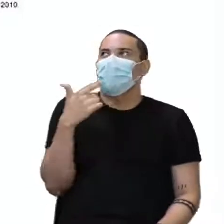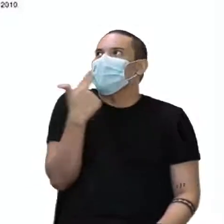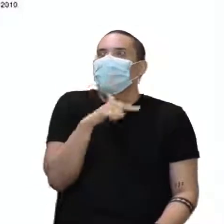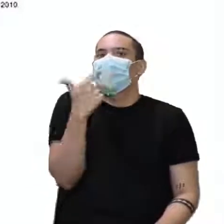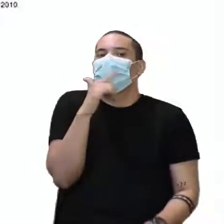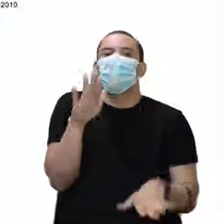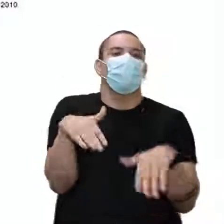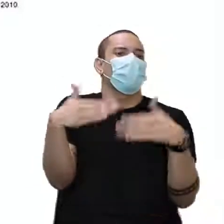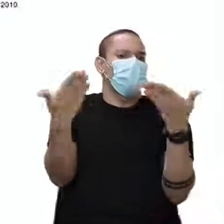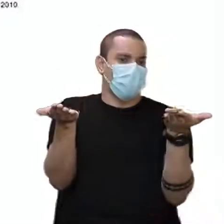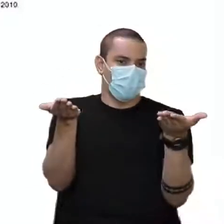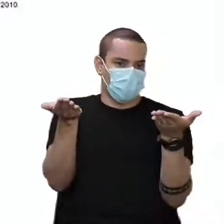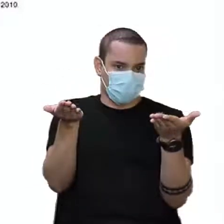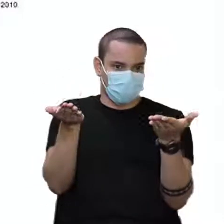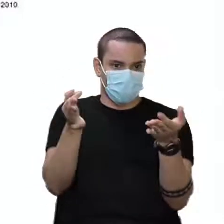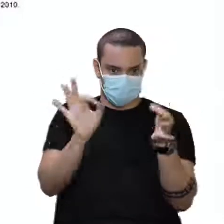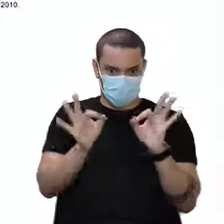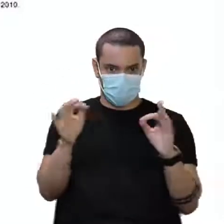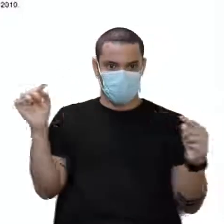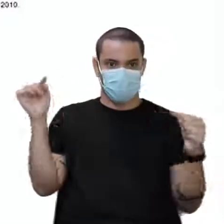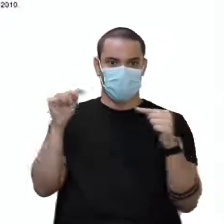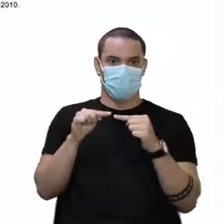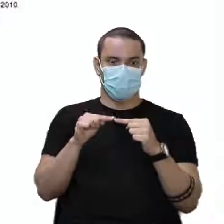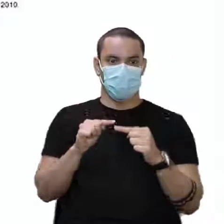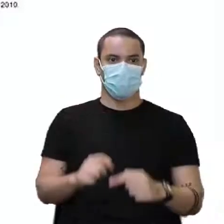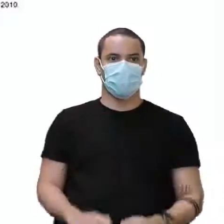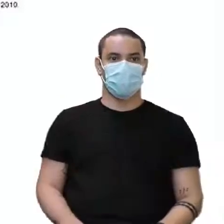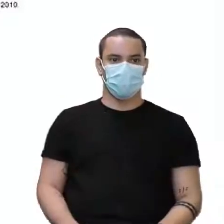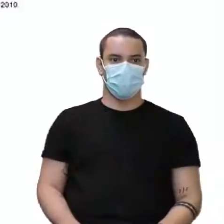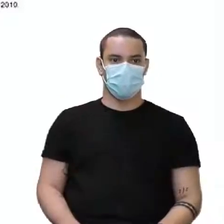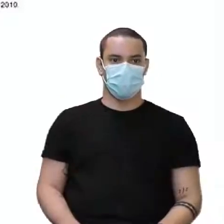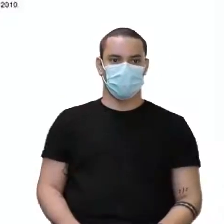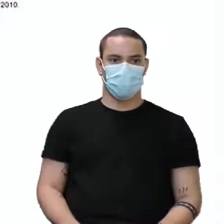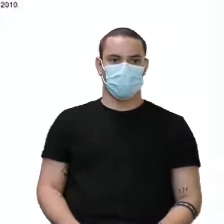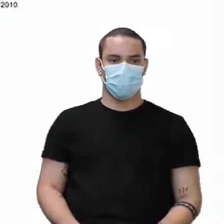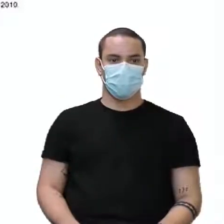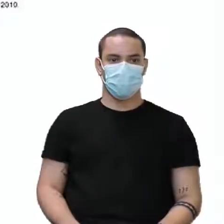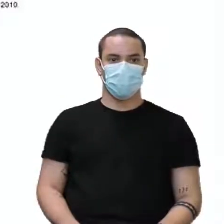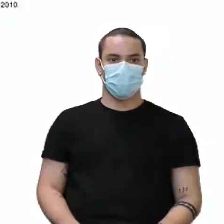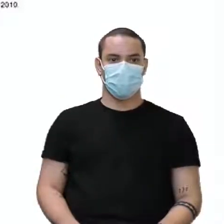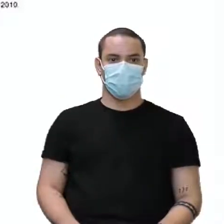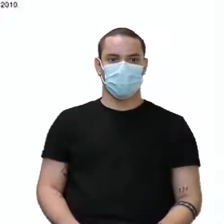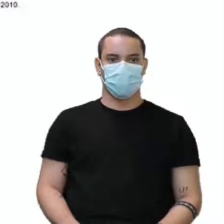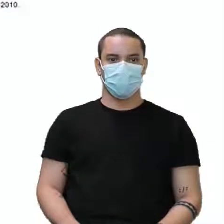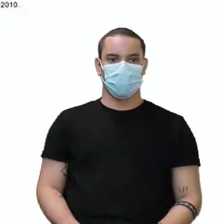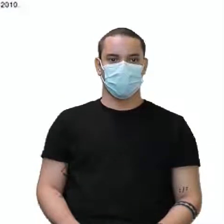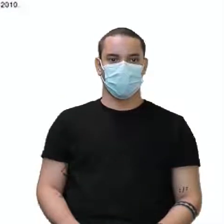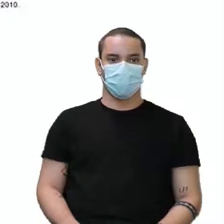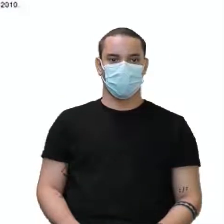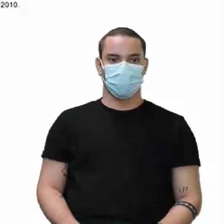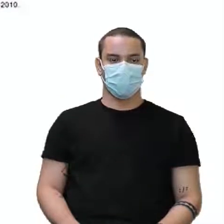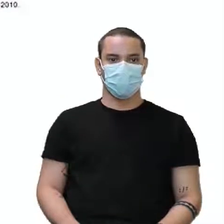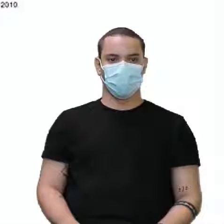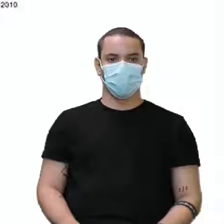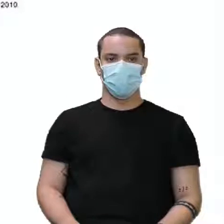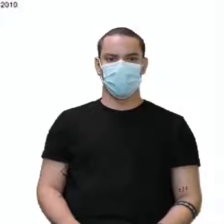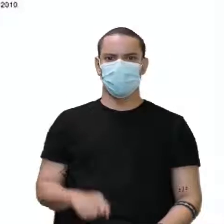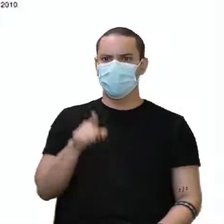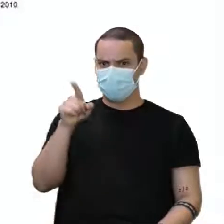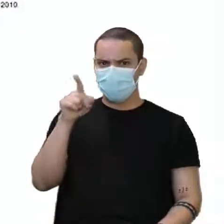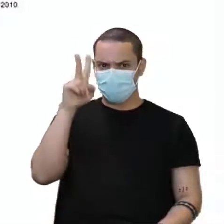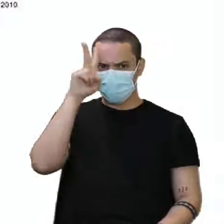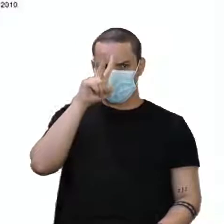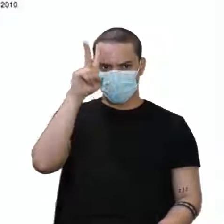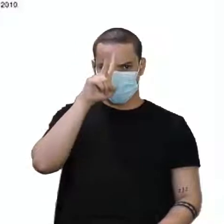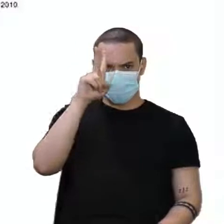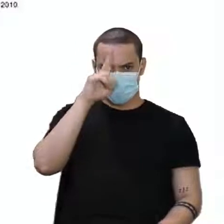humor lá na questão. E aí, aqui ele diz, remember my old girlfriend, Jorel? Aí ele pergunta, você